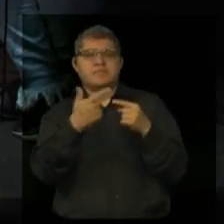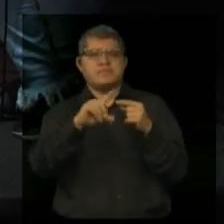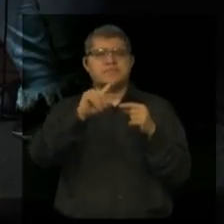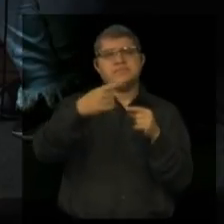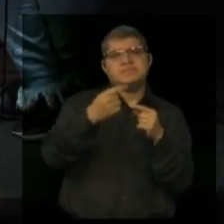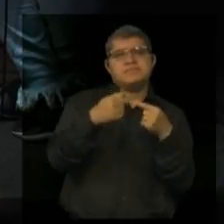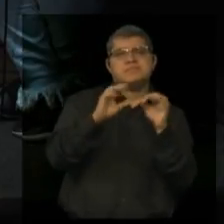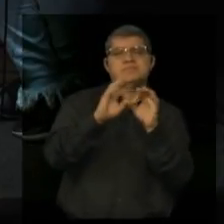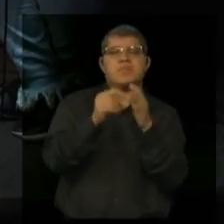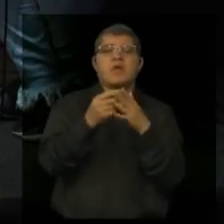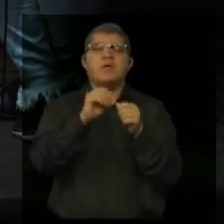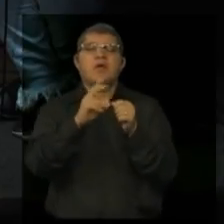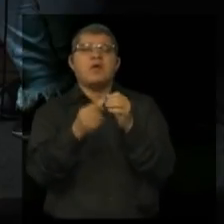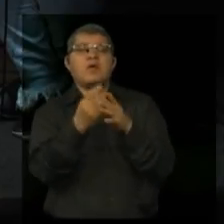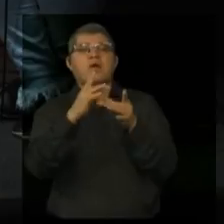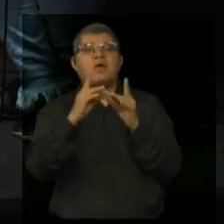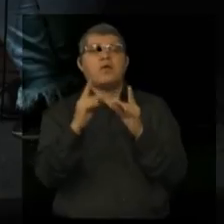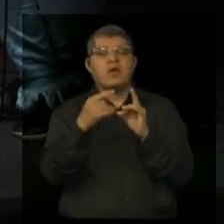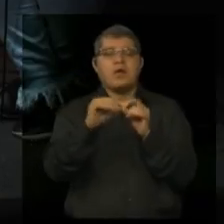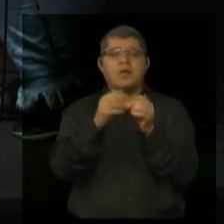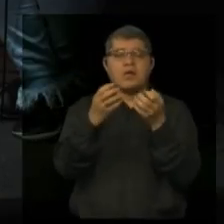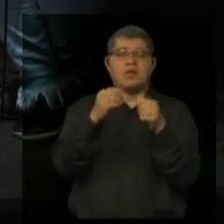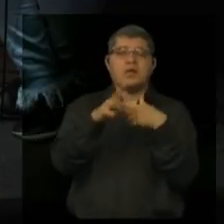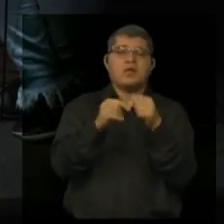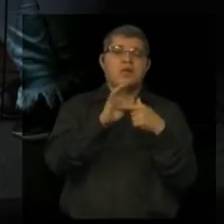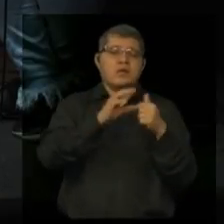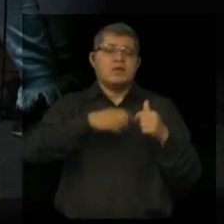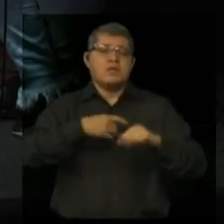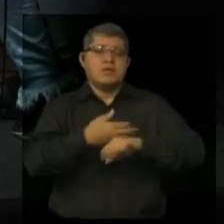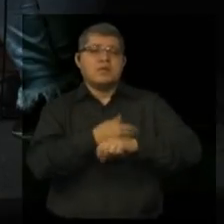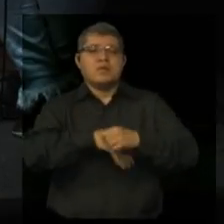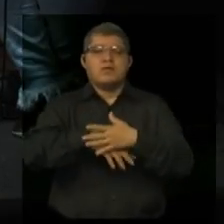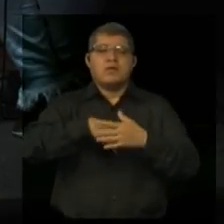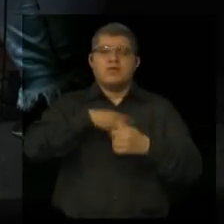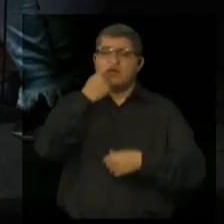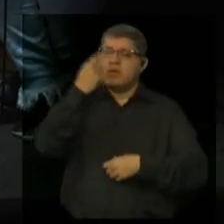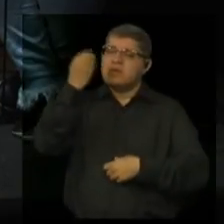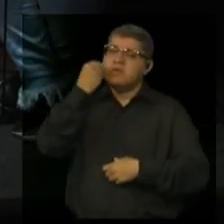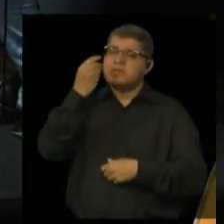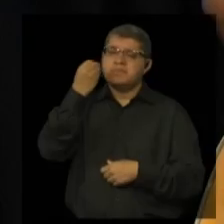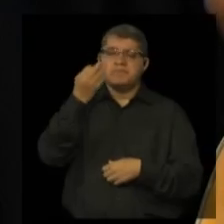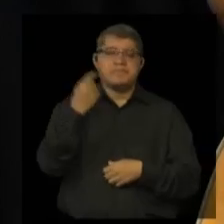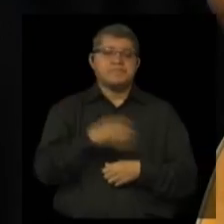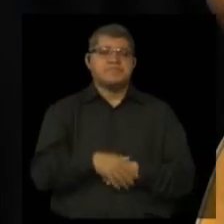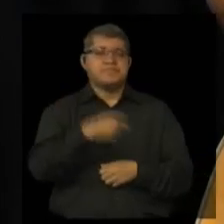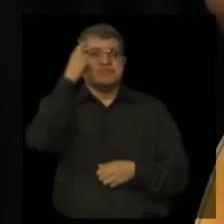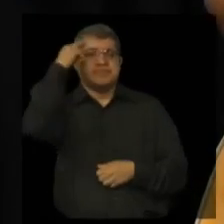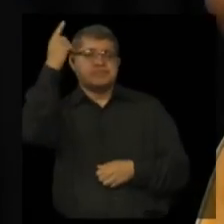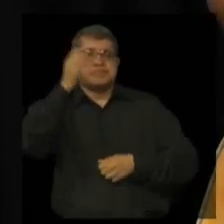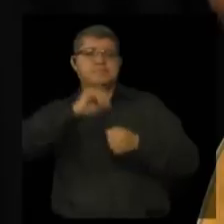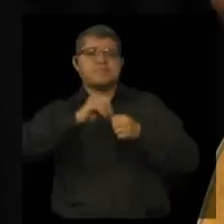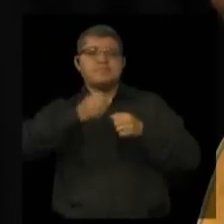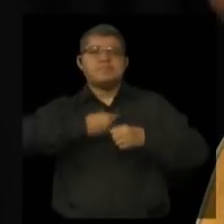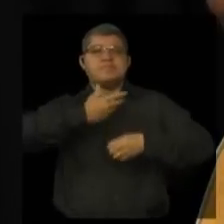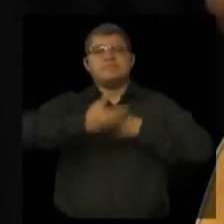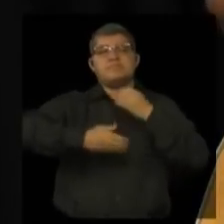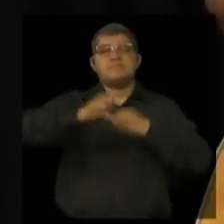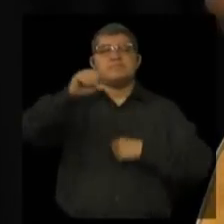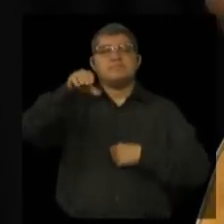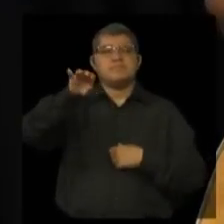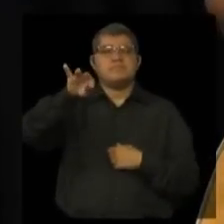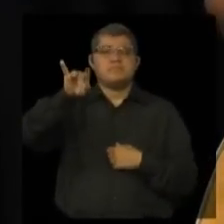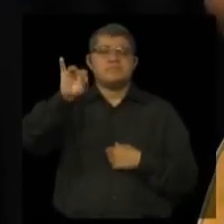outras edições e quem foram os parceiros que você que te emocionou mais. Me conte um pouquinho sobre esse projeto. A ideia de fazer o Poetas em Concerto